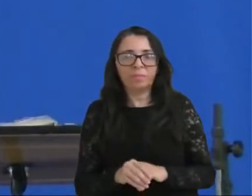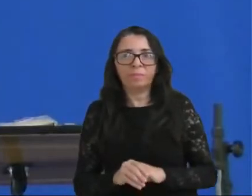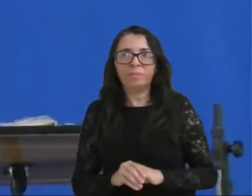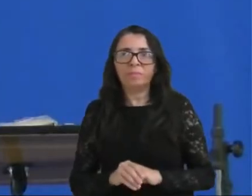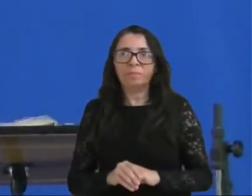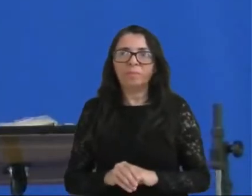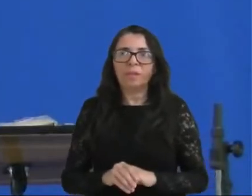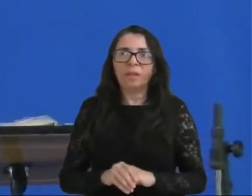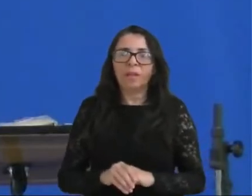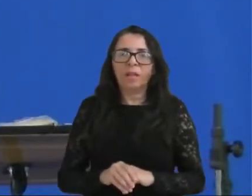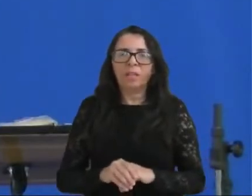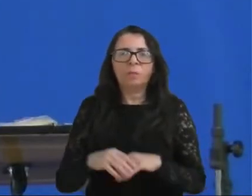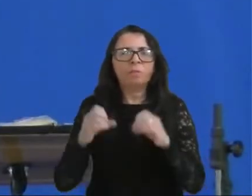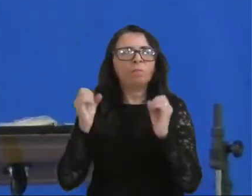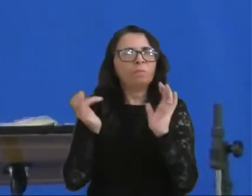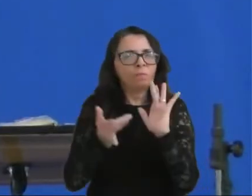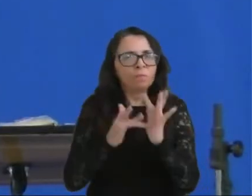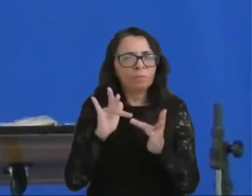volta.